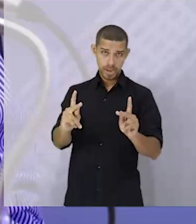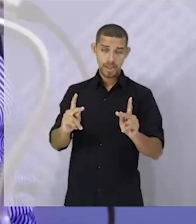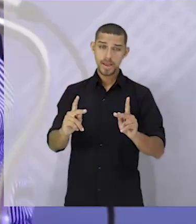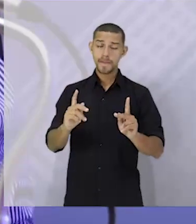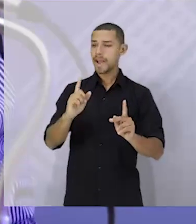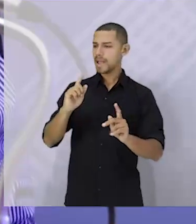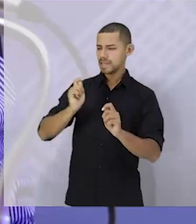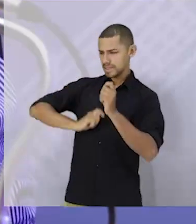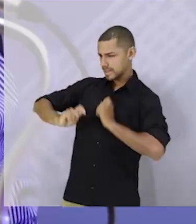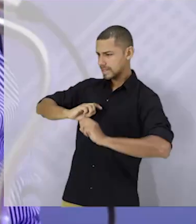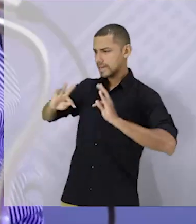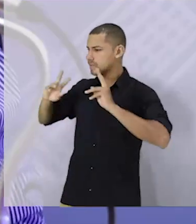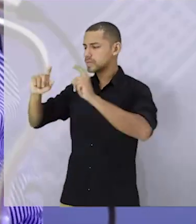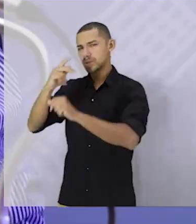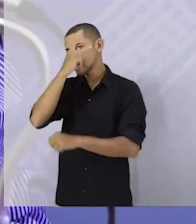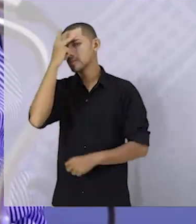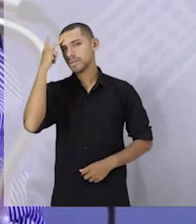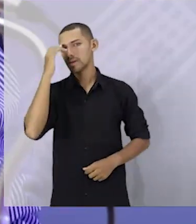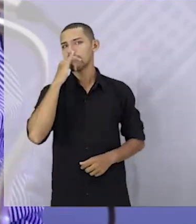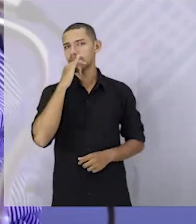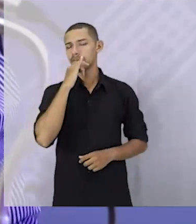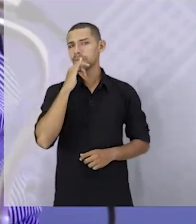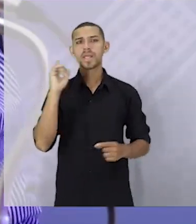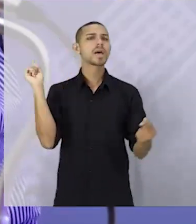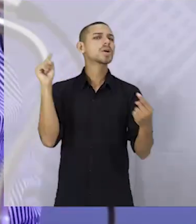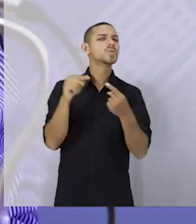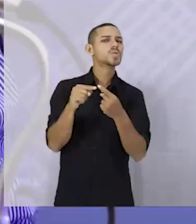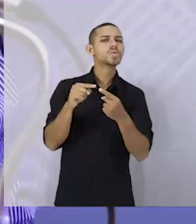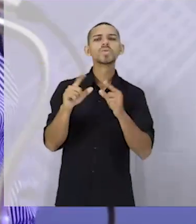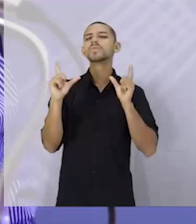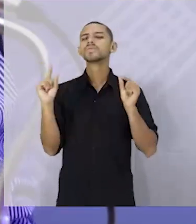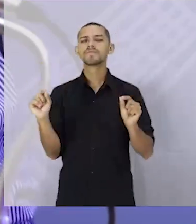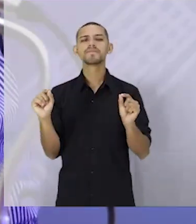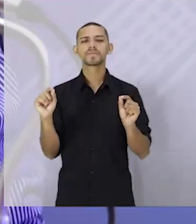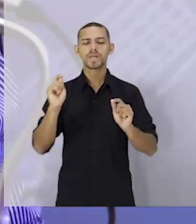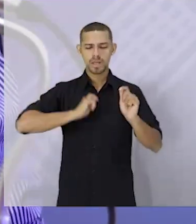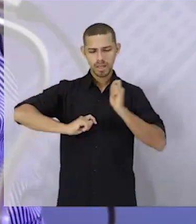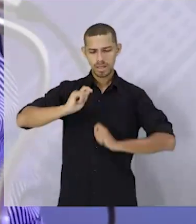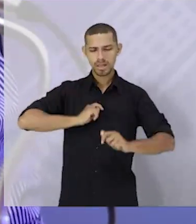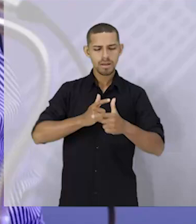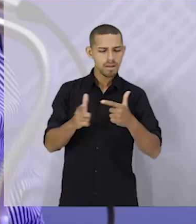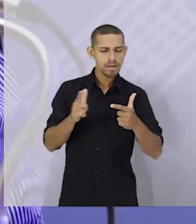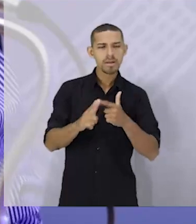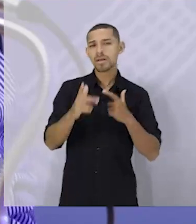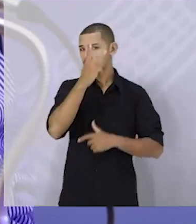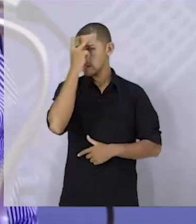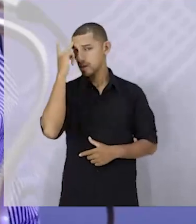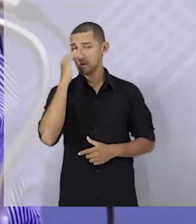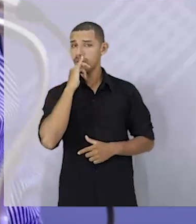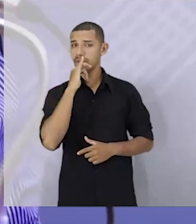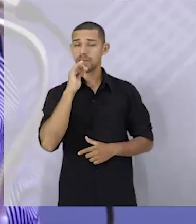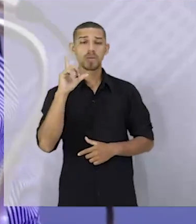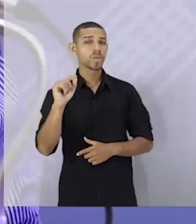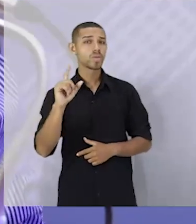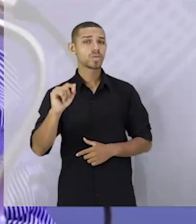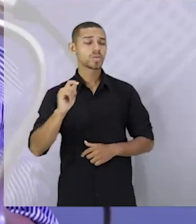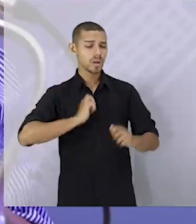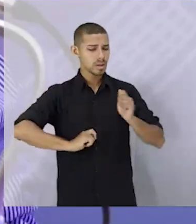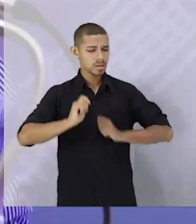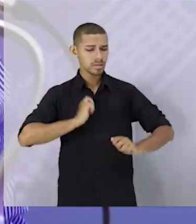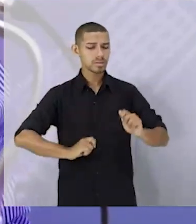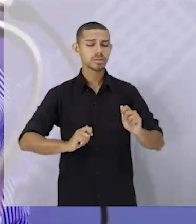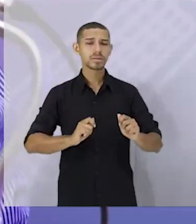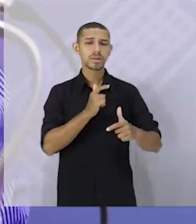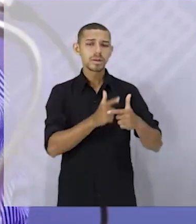é para todo mundo, né? Mas até que ponto essa ansiedade está prejudicando você? Até que ponto a ansiedade